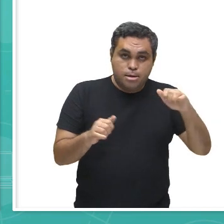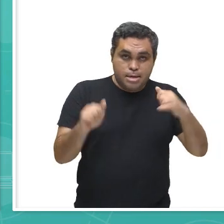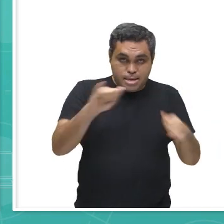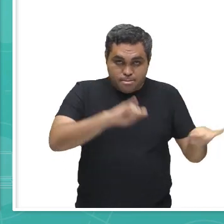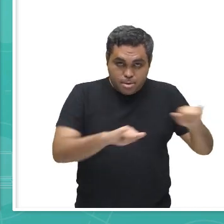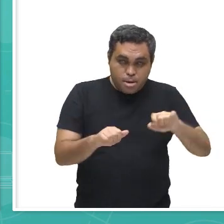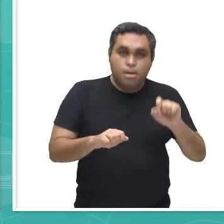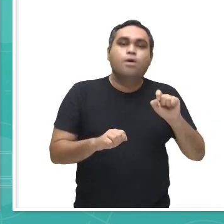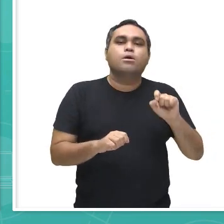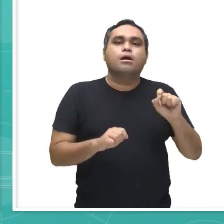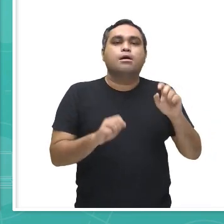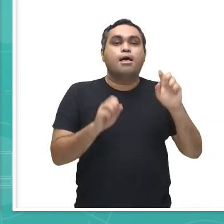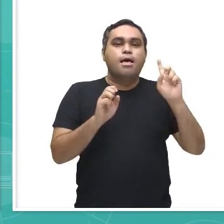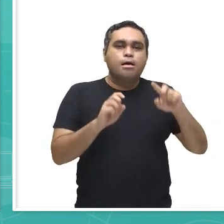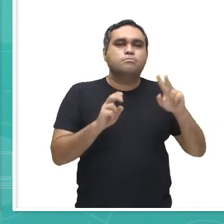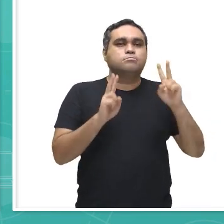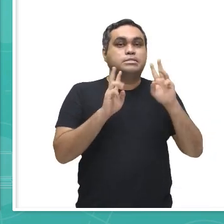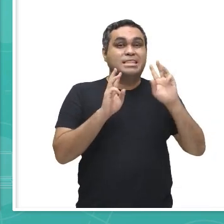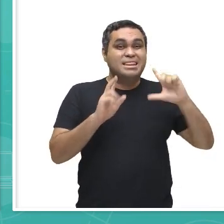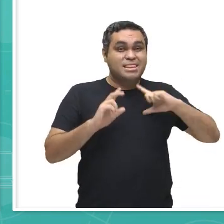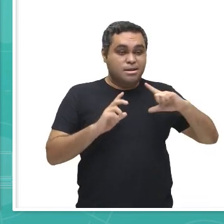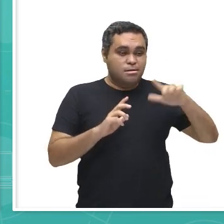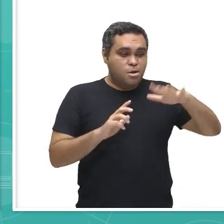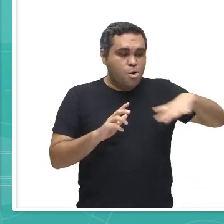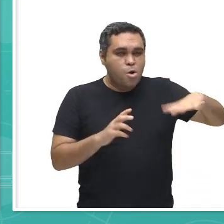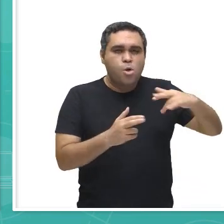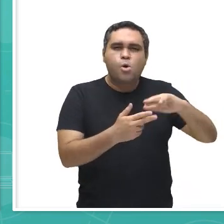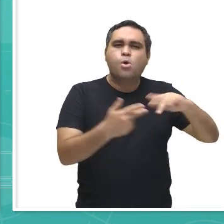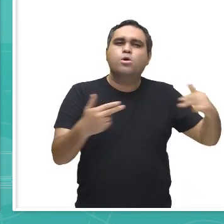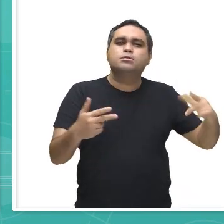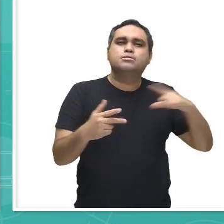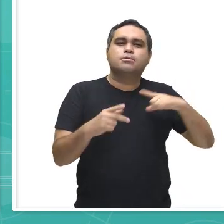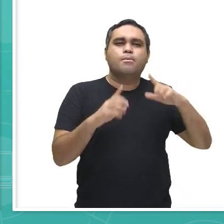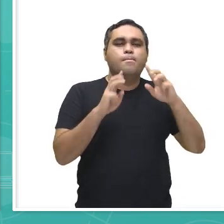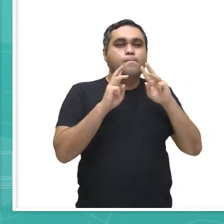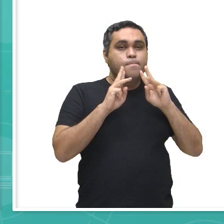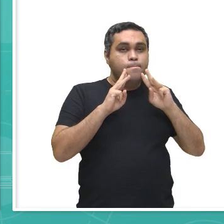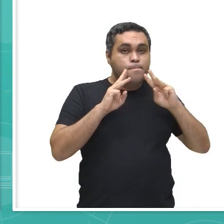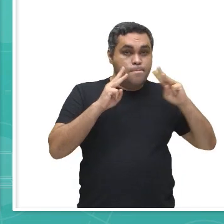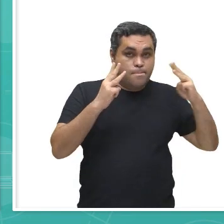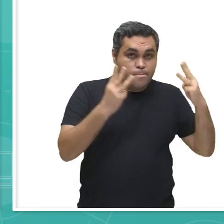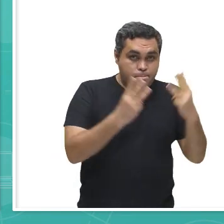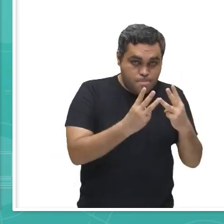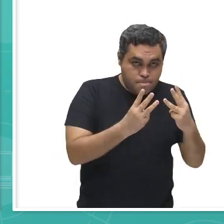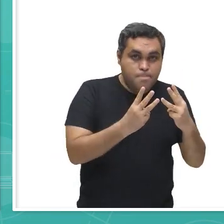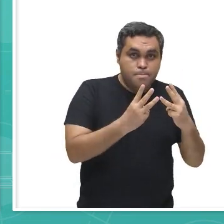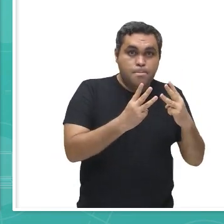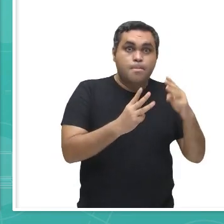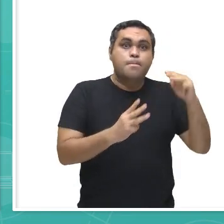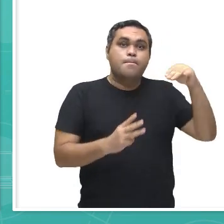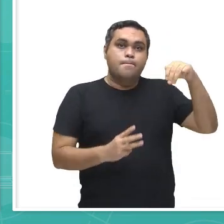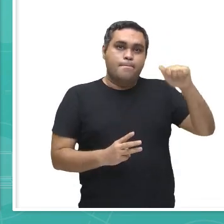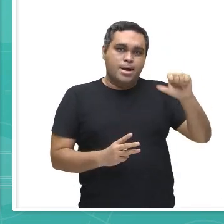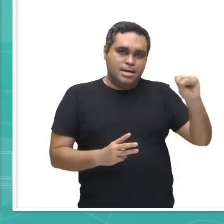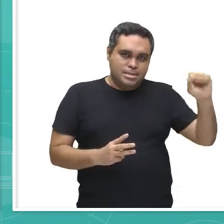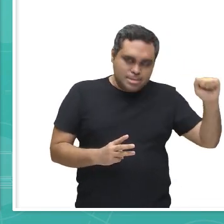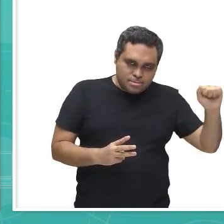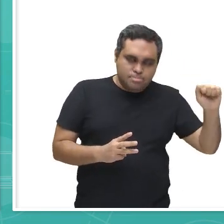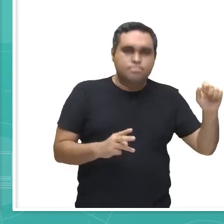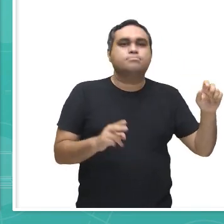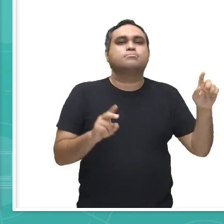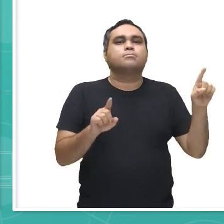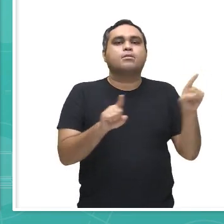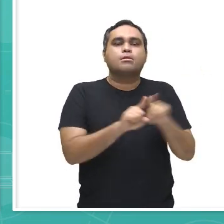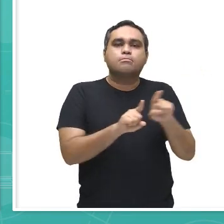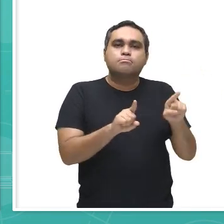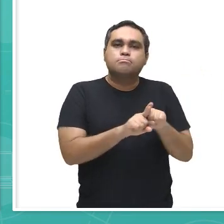massa e ocupa lugar no espaço. Então, aqui a gente grava duas palavrinhas bem importantes. Tudo